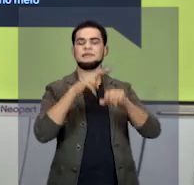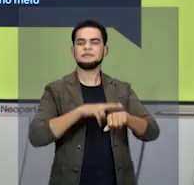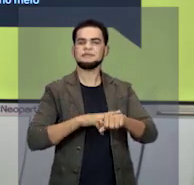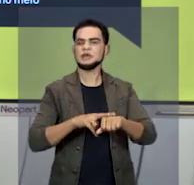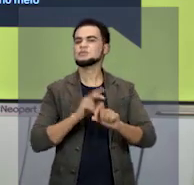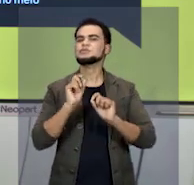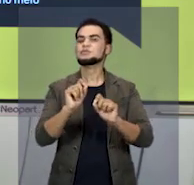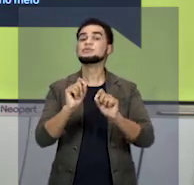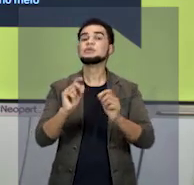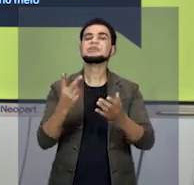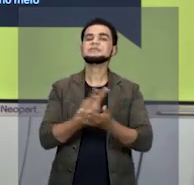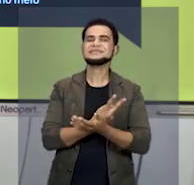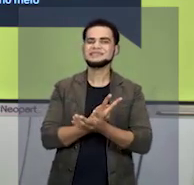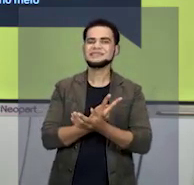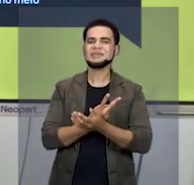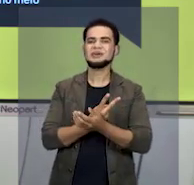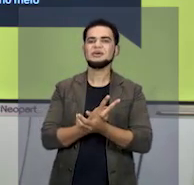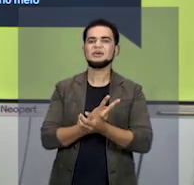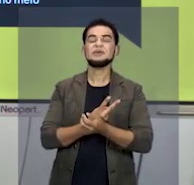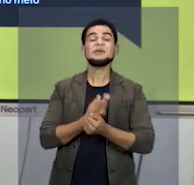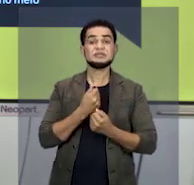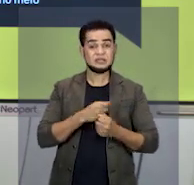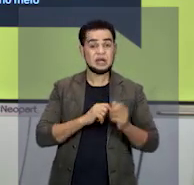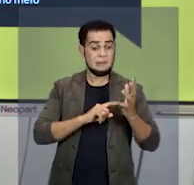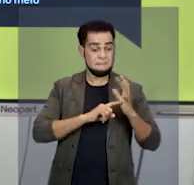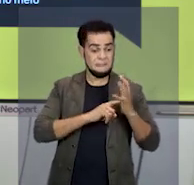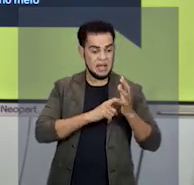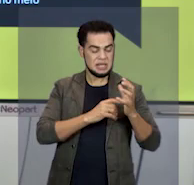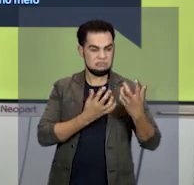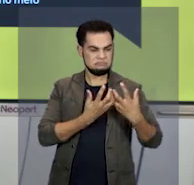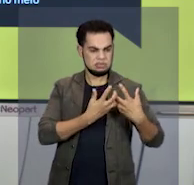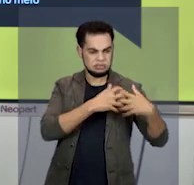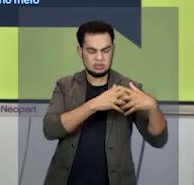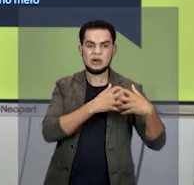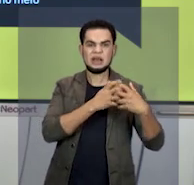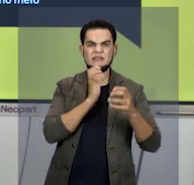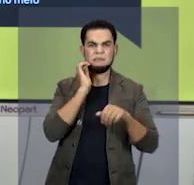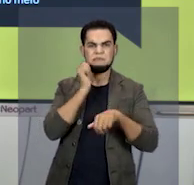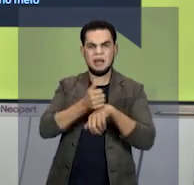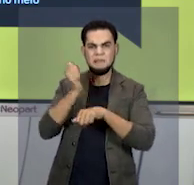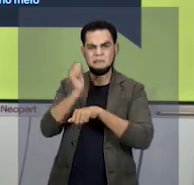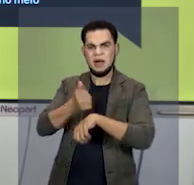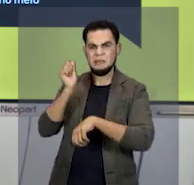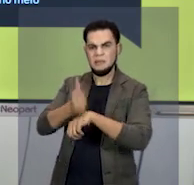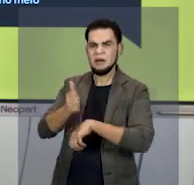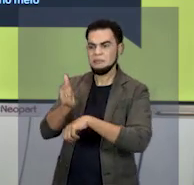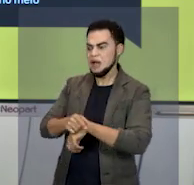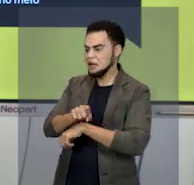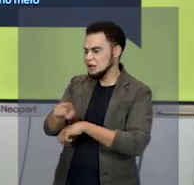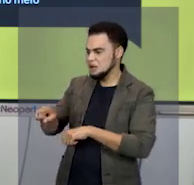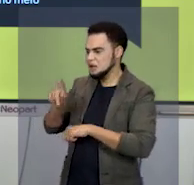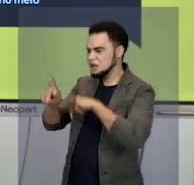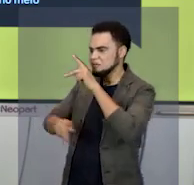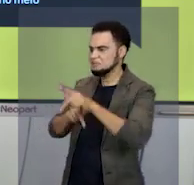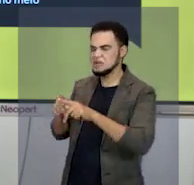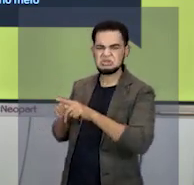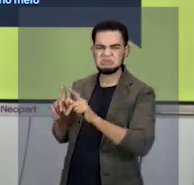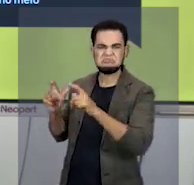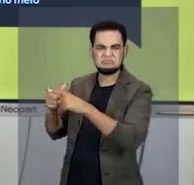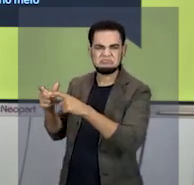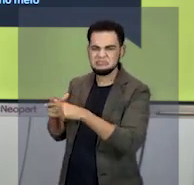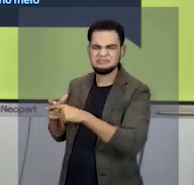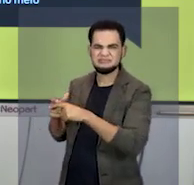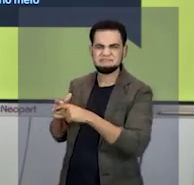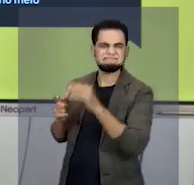aí a substituição, ou seja, o maquinário chegando no campo, justamente pela alta produção, sempre objetivando lucro,